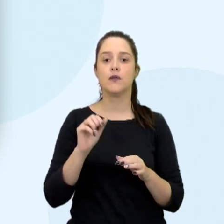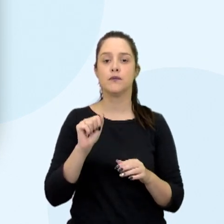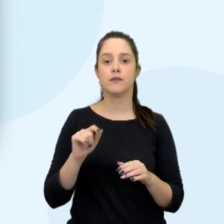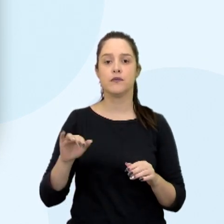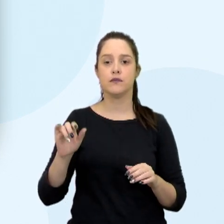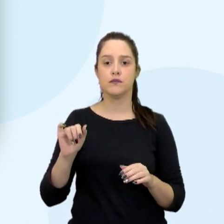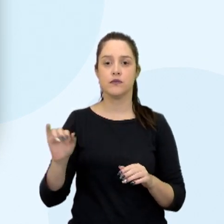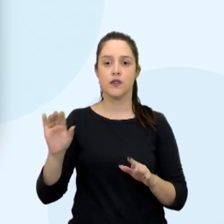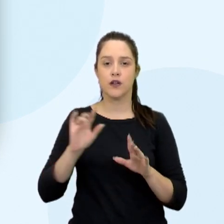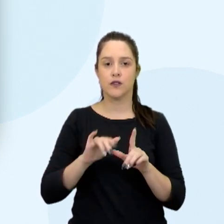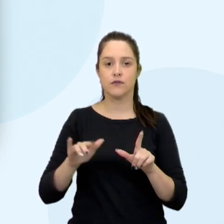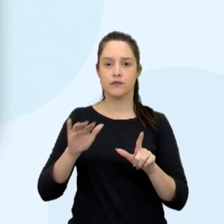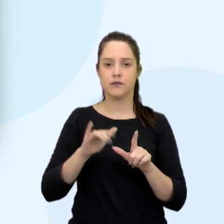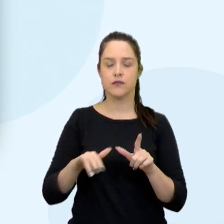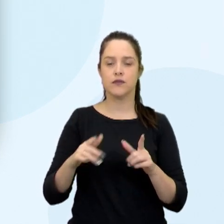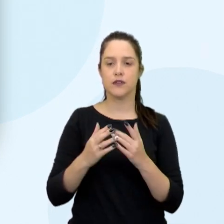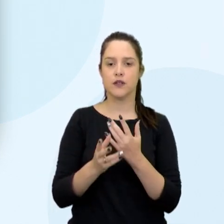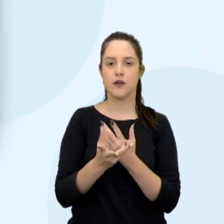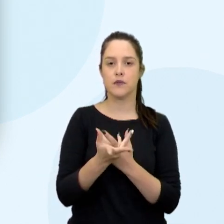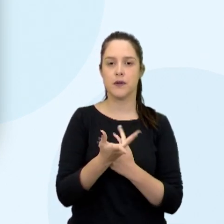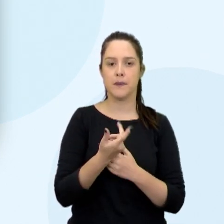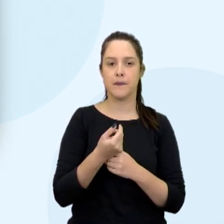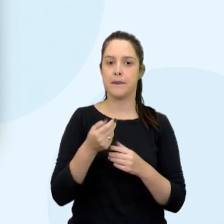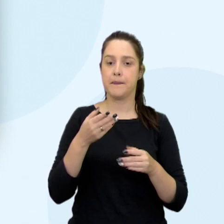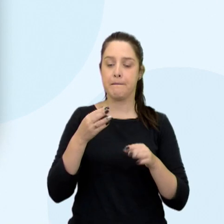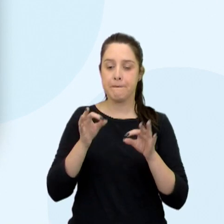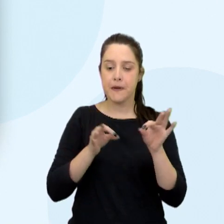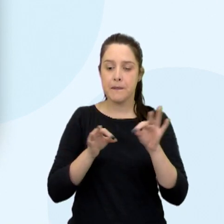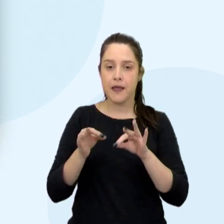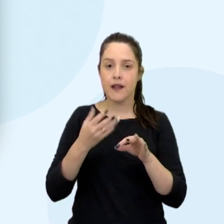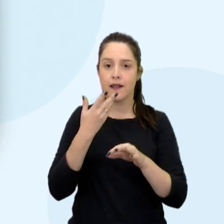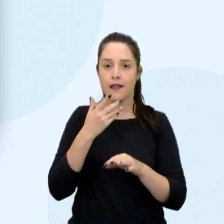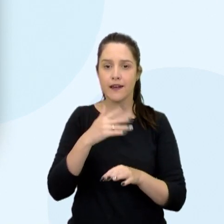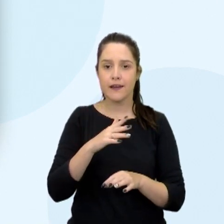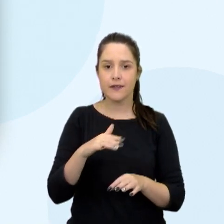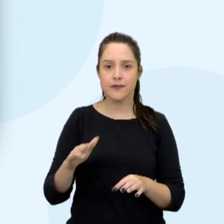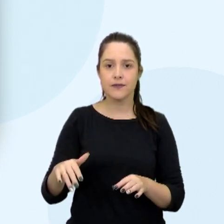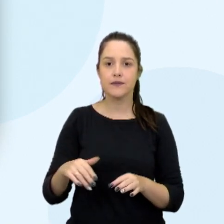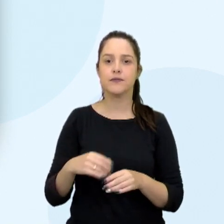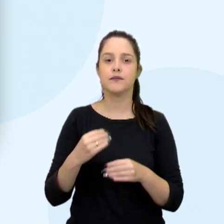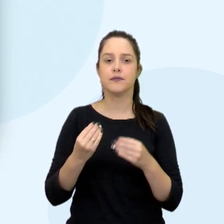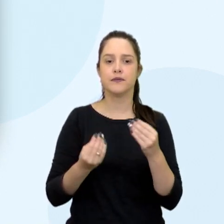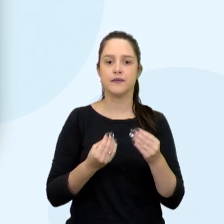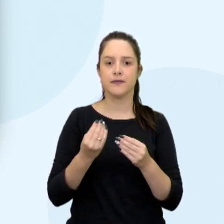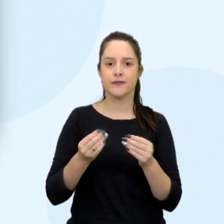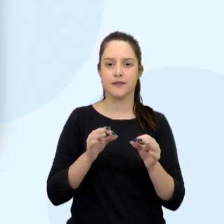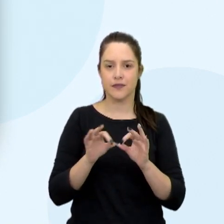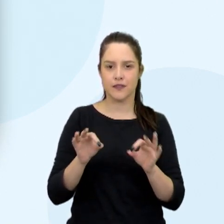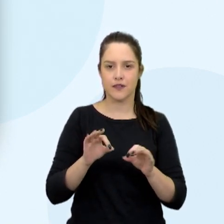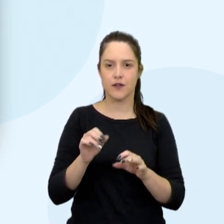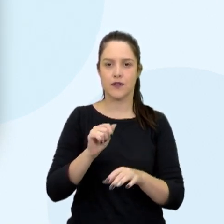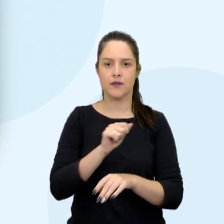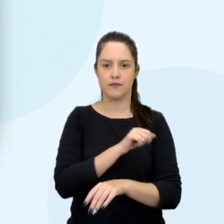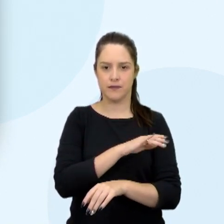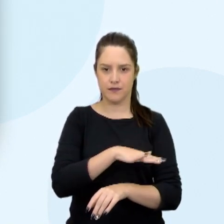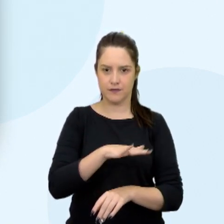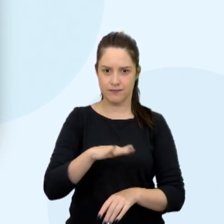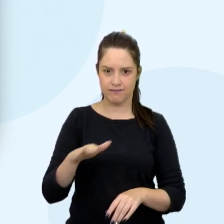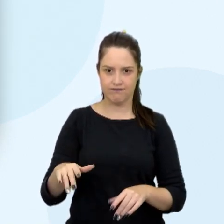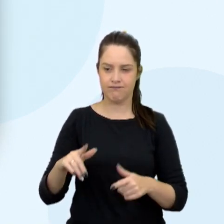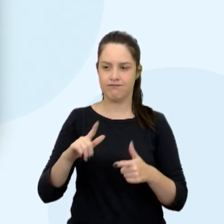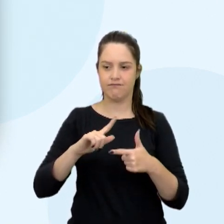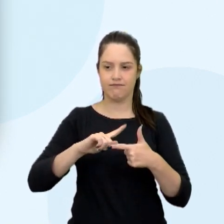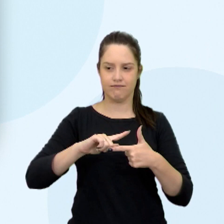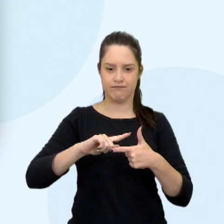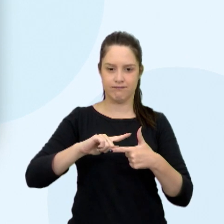artes plásticas, estaremos preparando a criança para a decodificação da gramática visual, da imagem